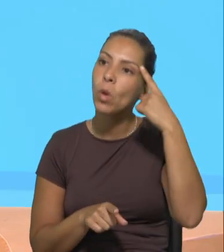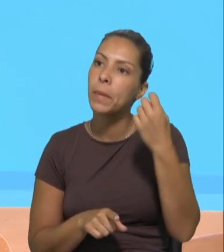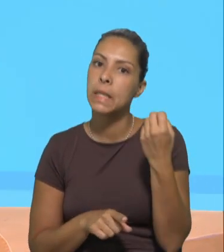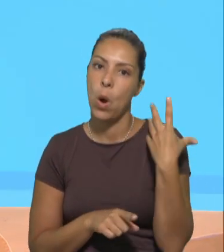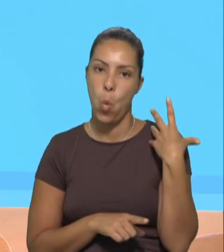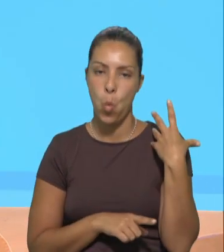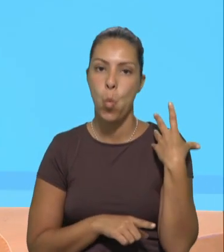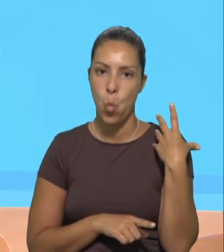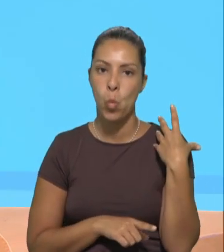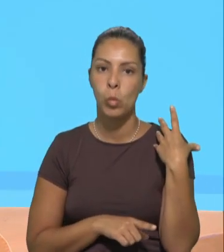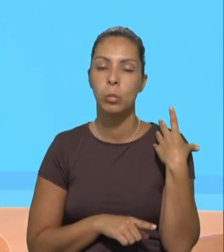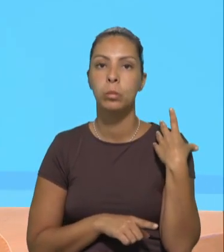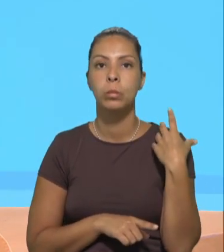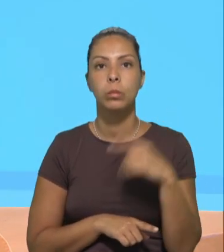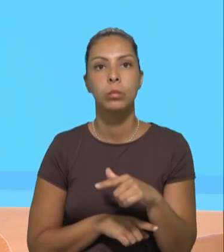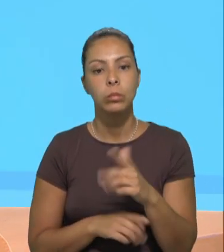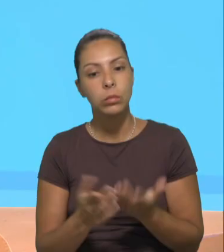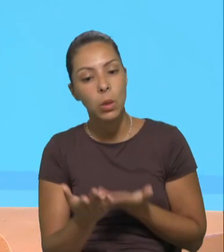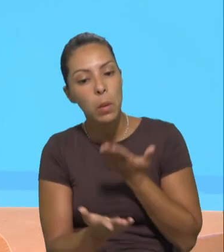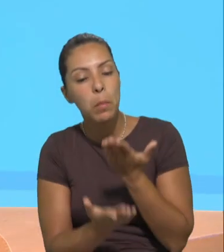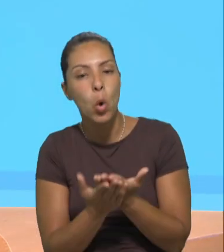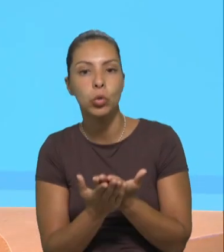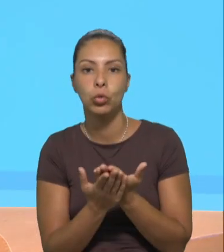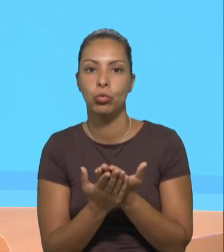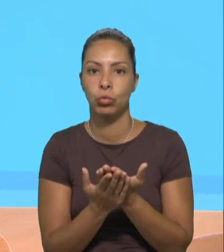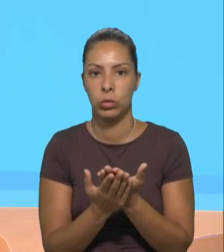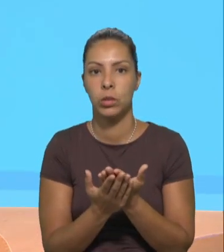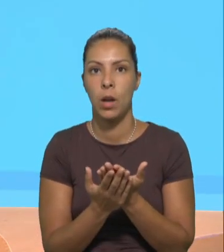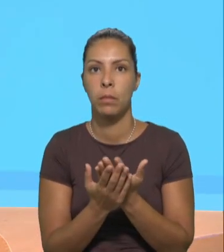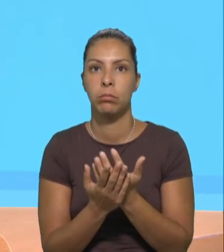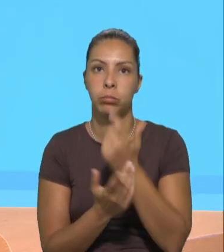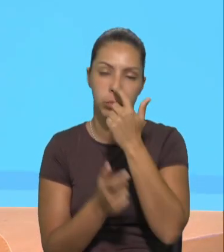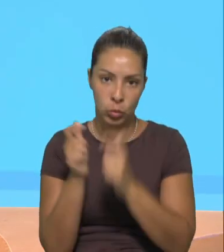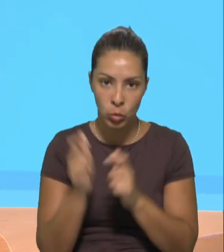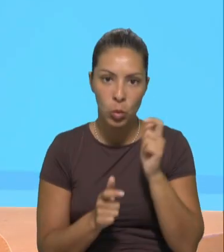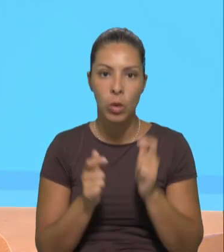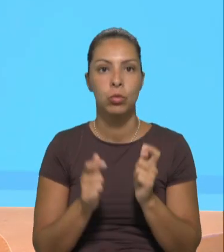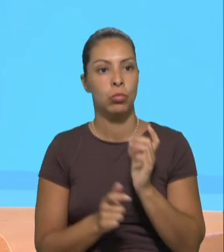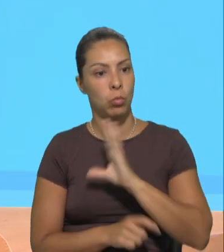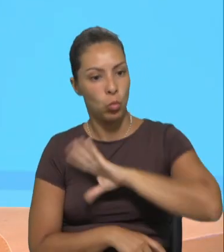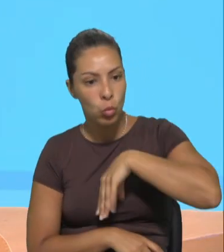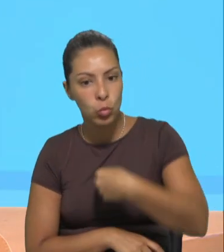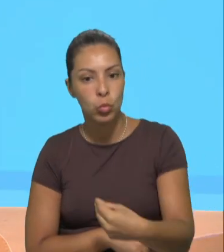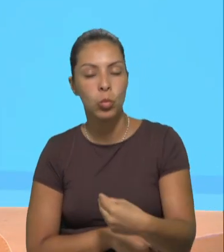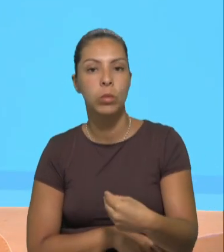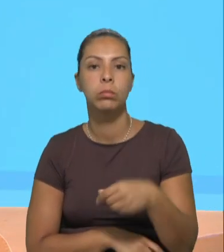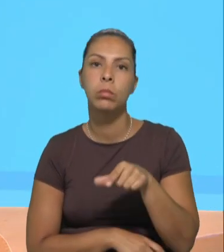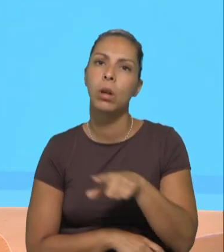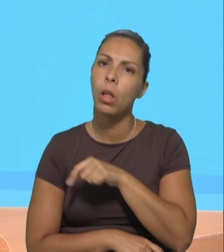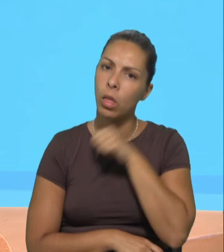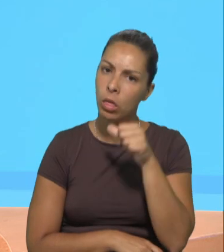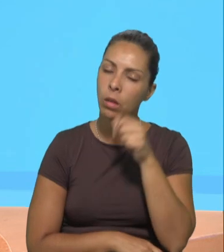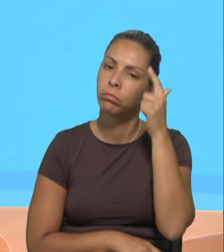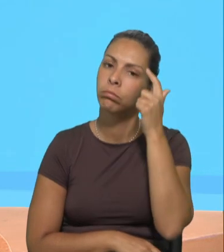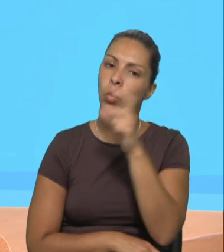que é a sua proposta para o ser humano, para o mundo, e imediatamente daí decorre um